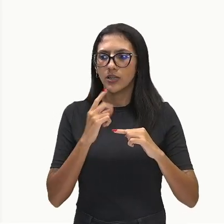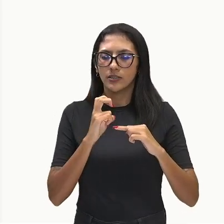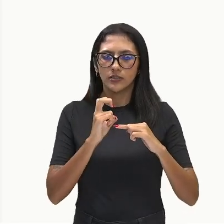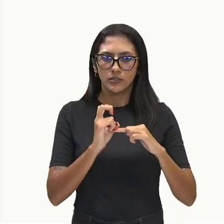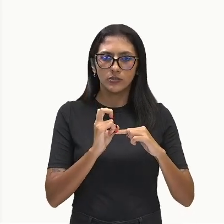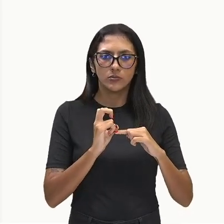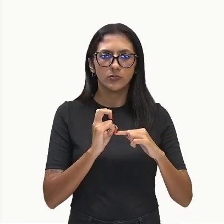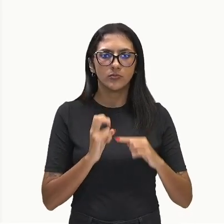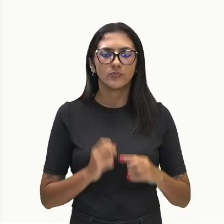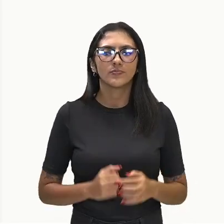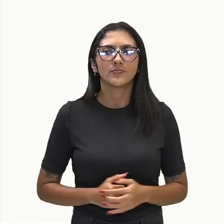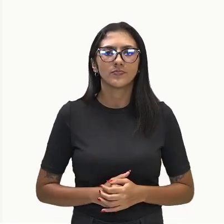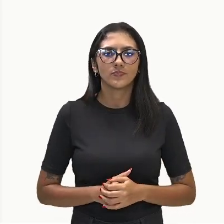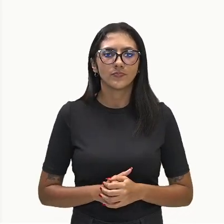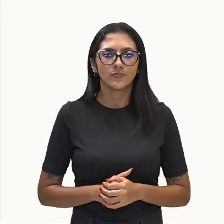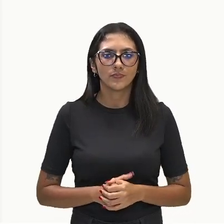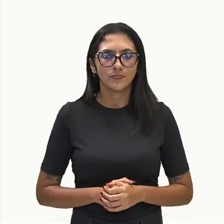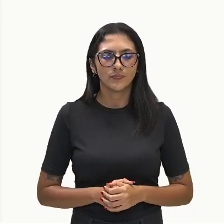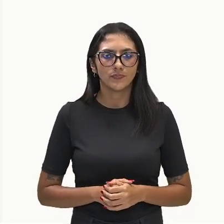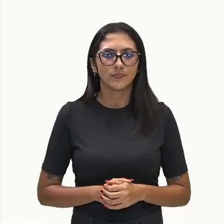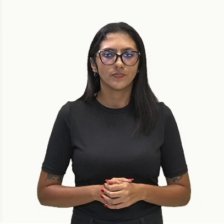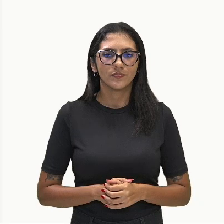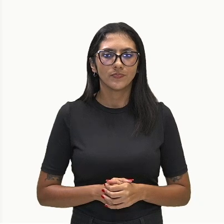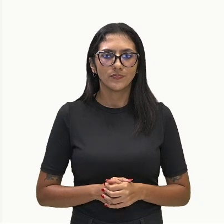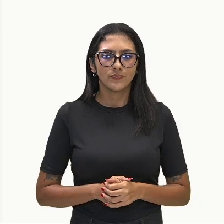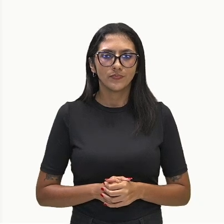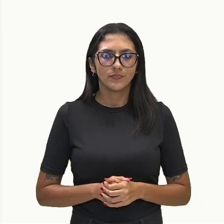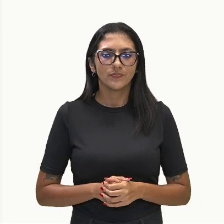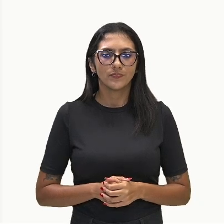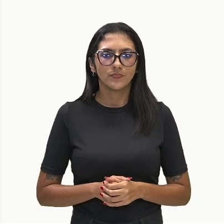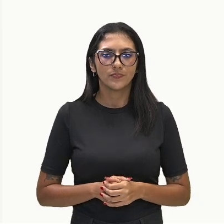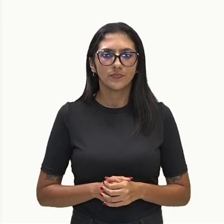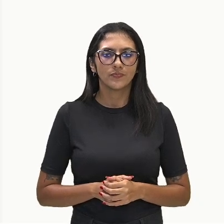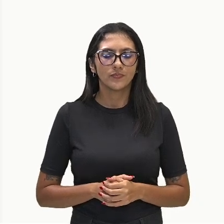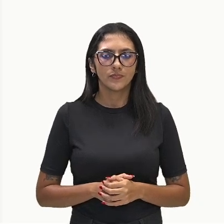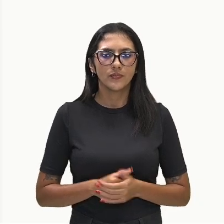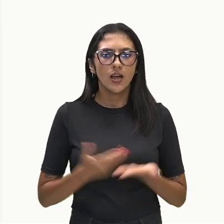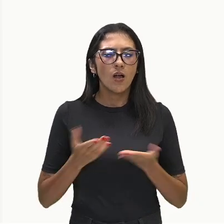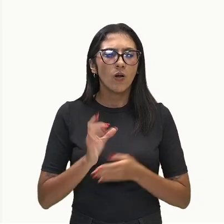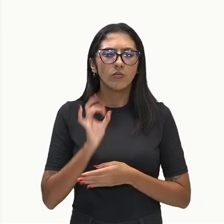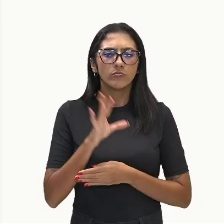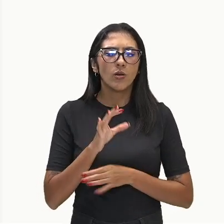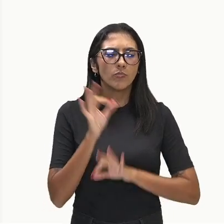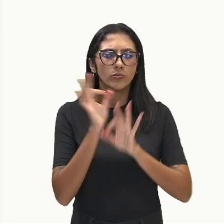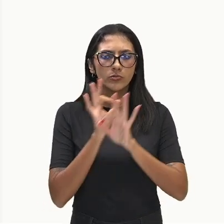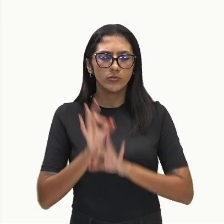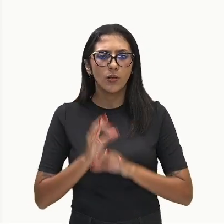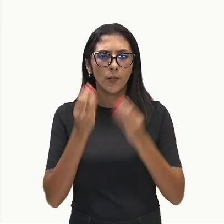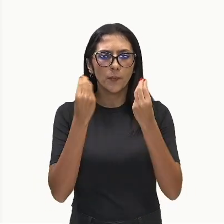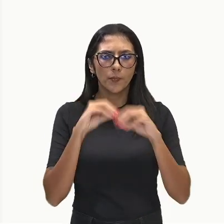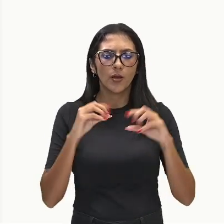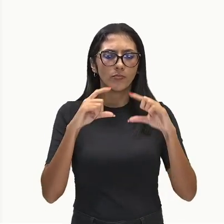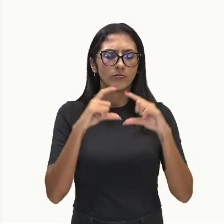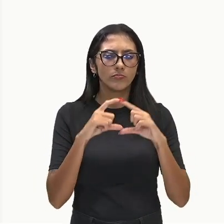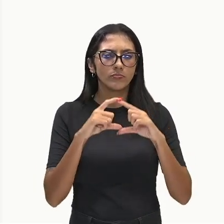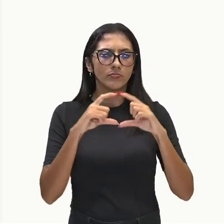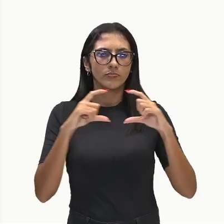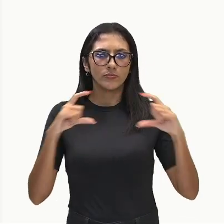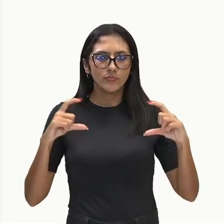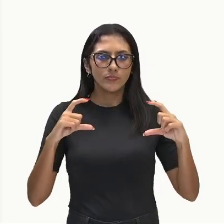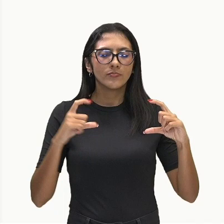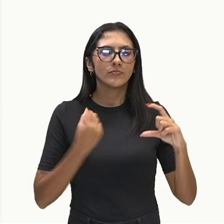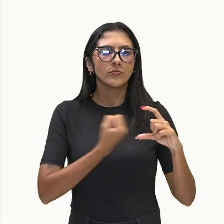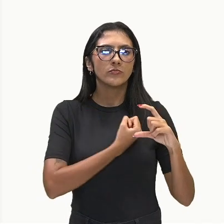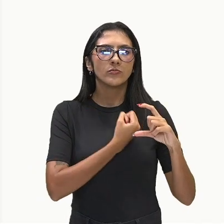é exatamente 5. E aí é só a gente aplicar o Teorema de Pitágoras que a gente resolve o